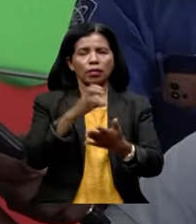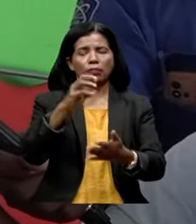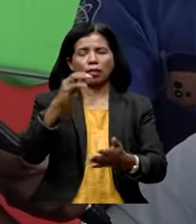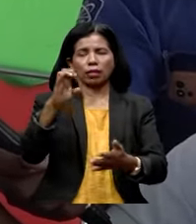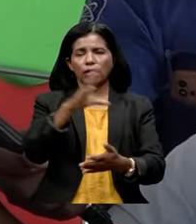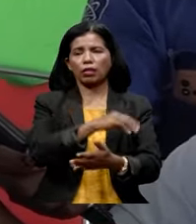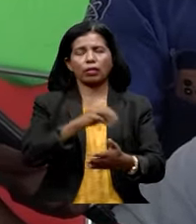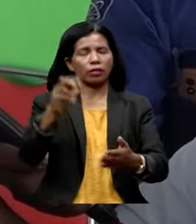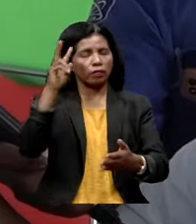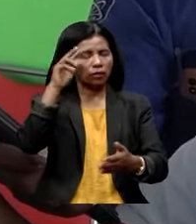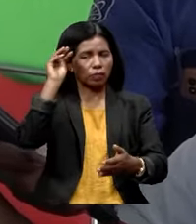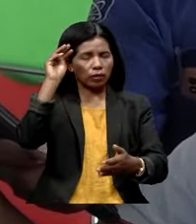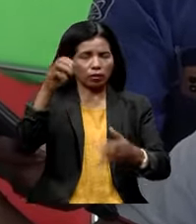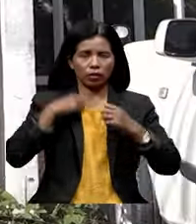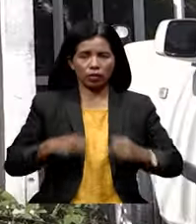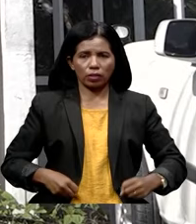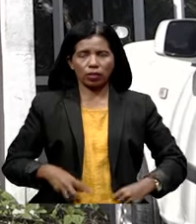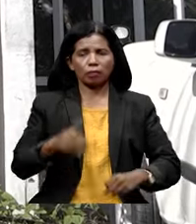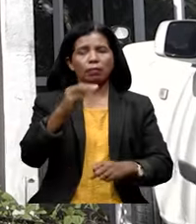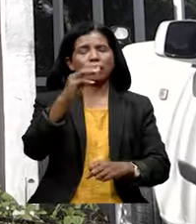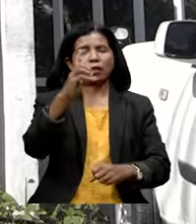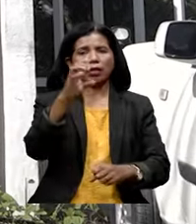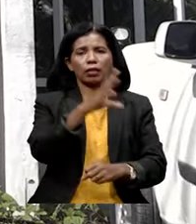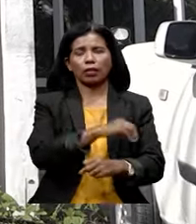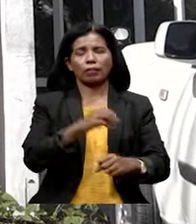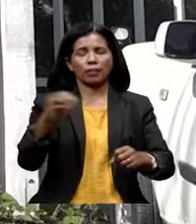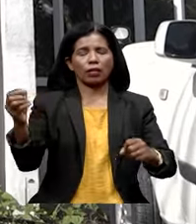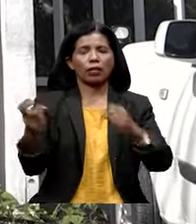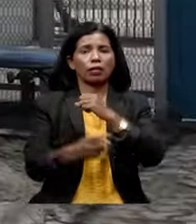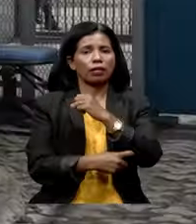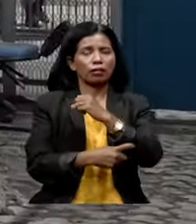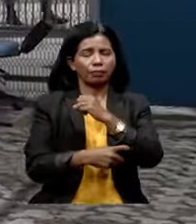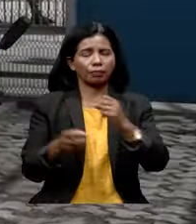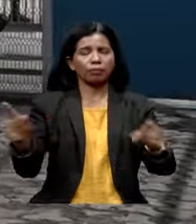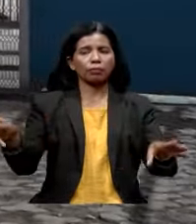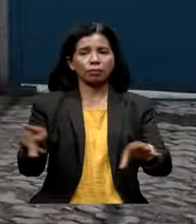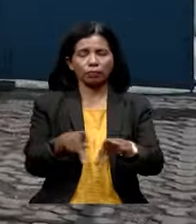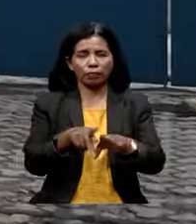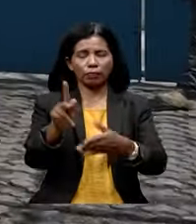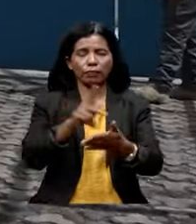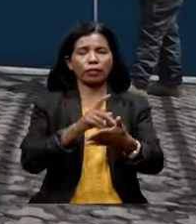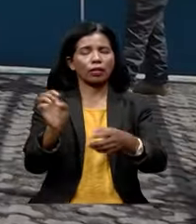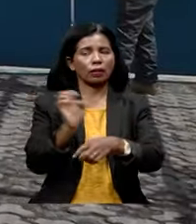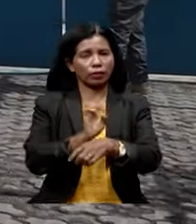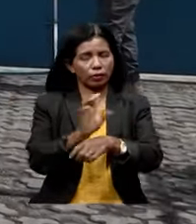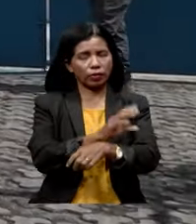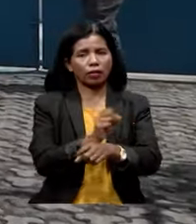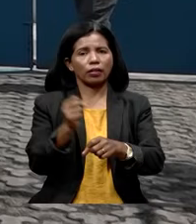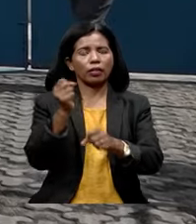no ex-vice-ministra Saúde Madalena Anjan, nebe sai condenado para caso crime participação econômica no negócio, nebe